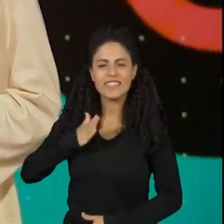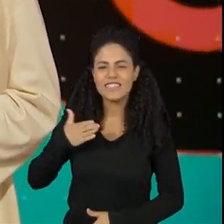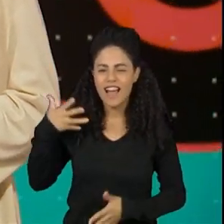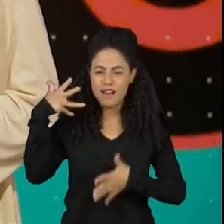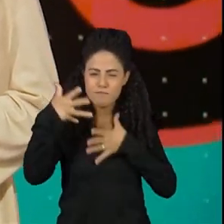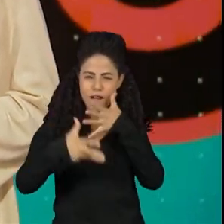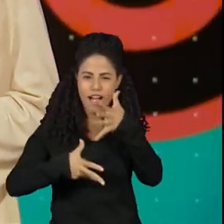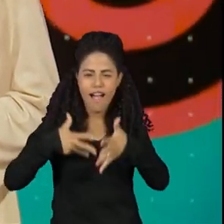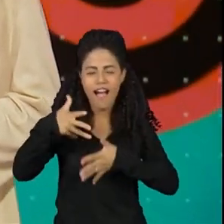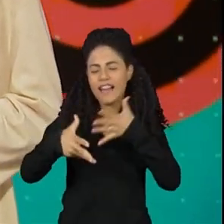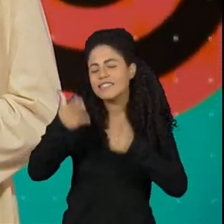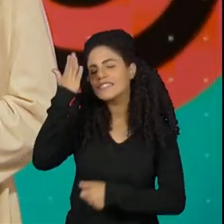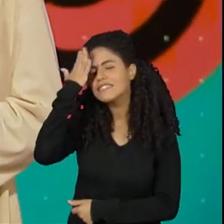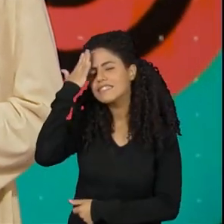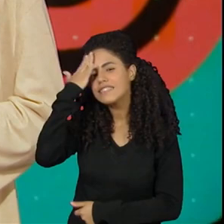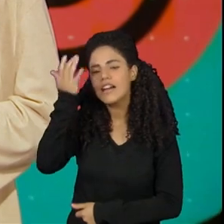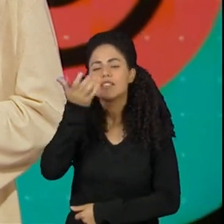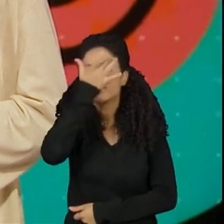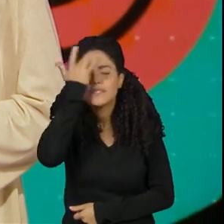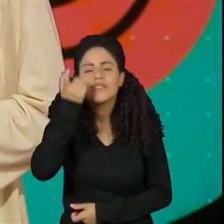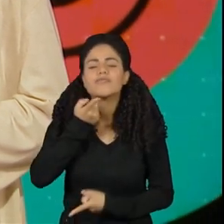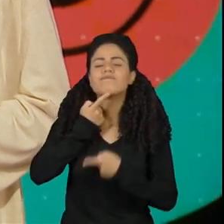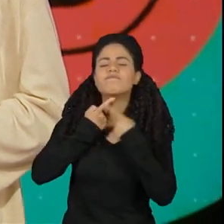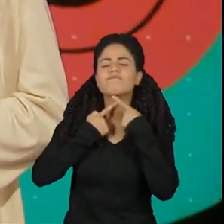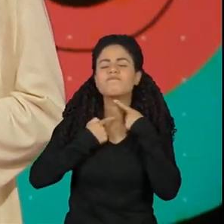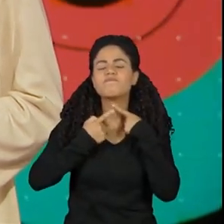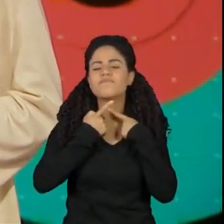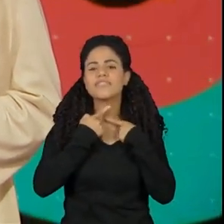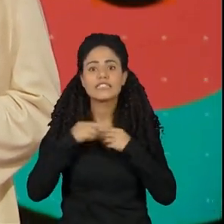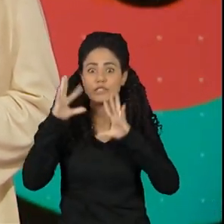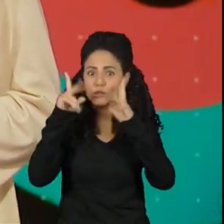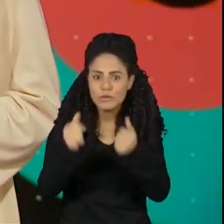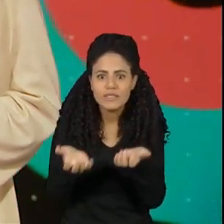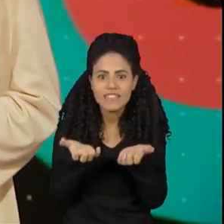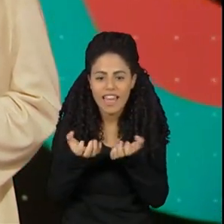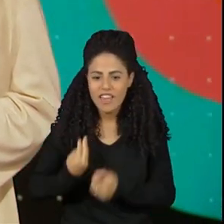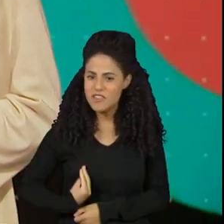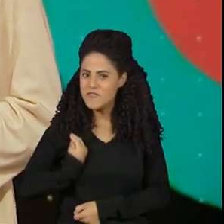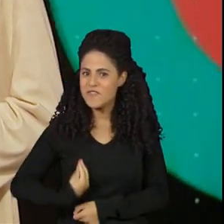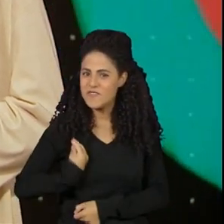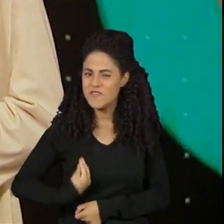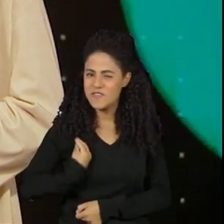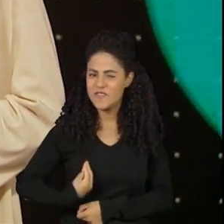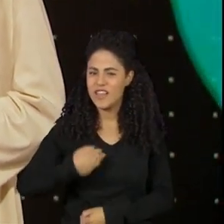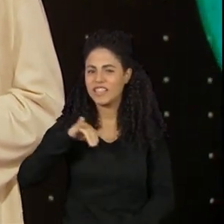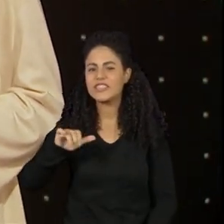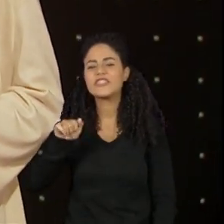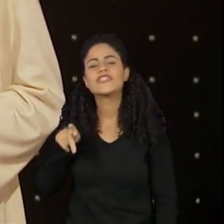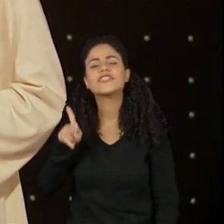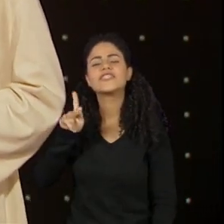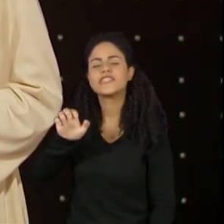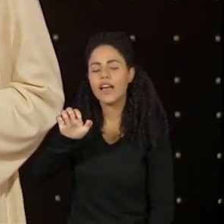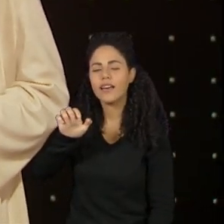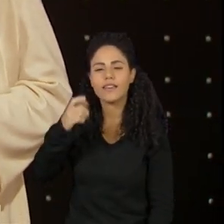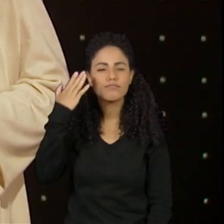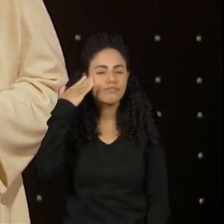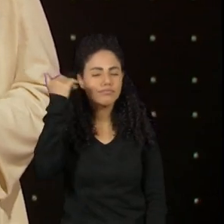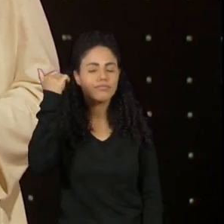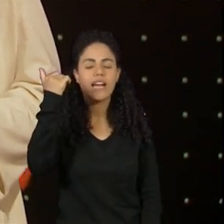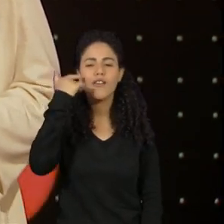serem salvas. As que desejam tudo ao mesmo tempo. Palavras de Jack Kerouac. Que é uma das